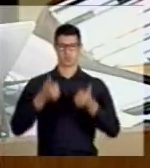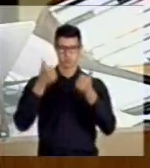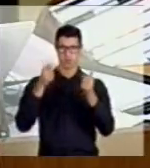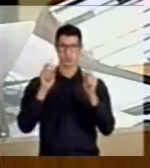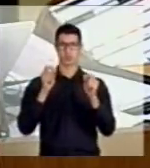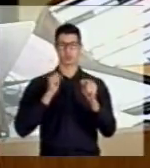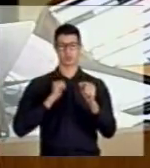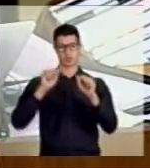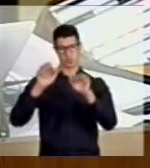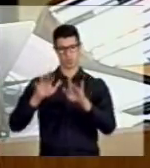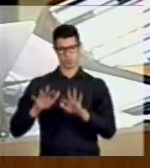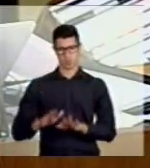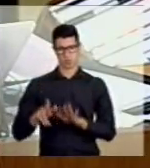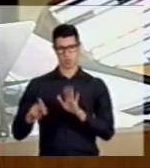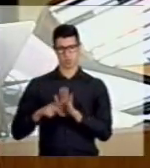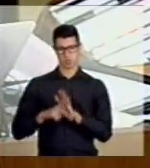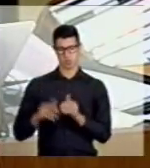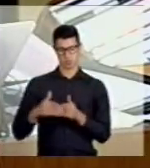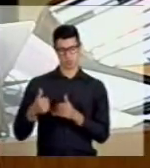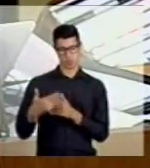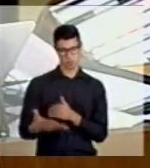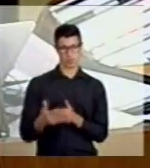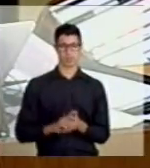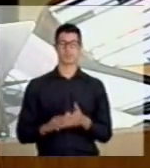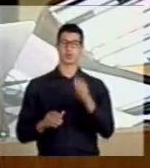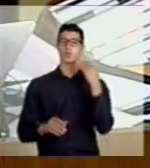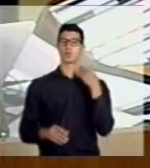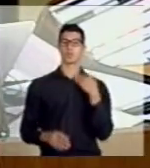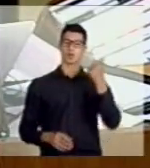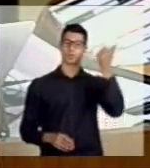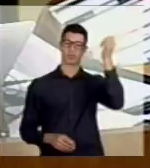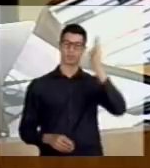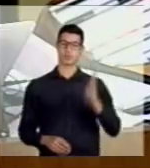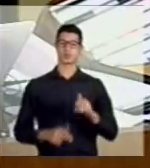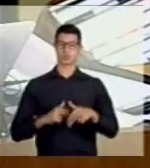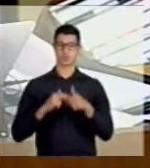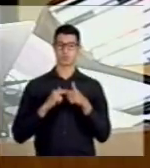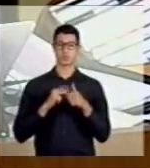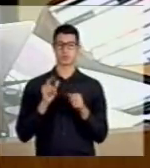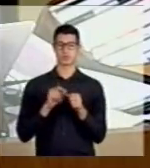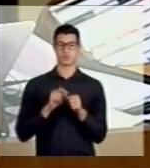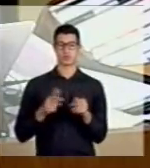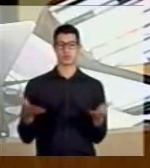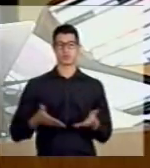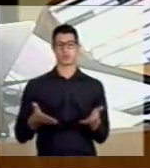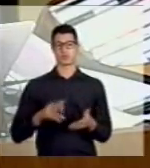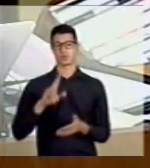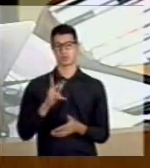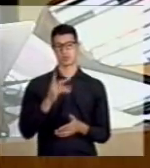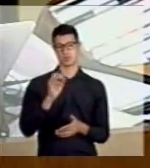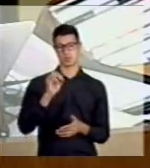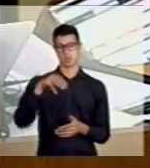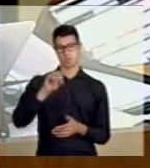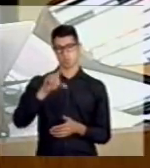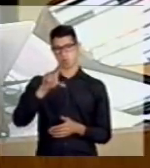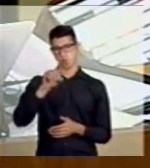que eu transcrevo na sequência. O Banco Central do Brasil, portanto, pleiteou a homologação do